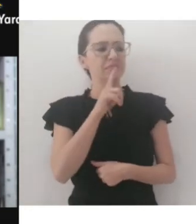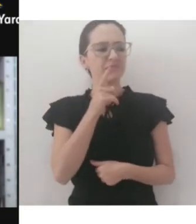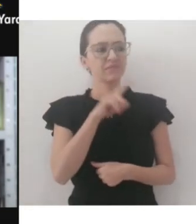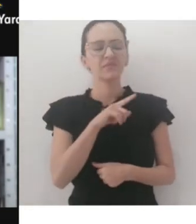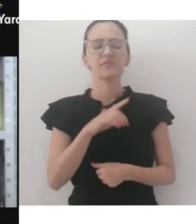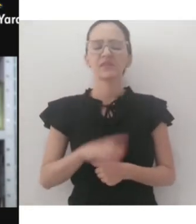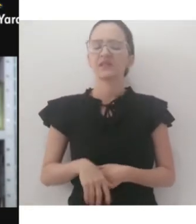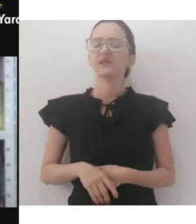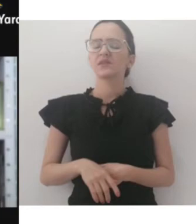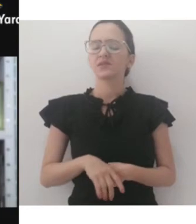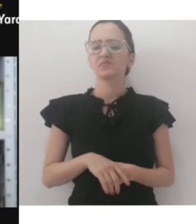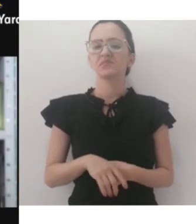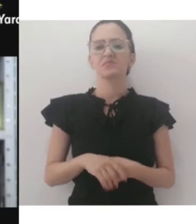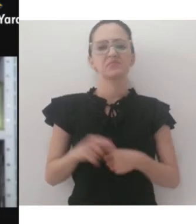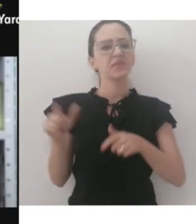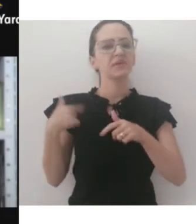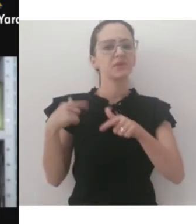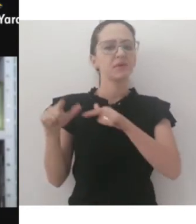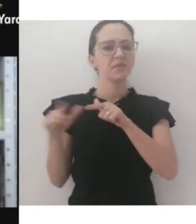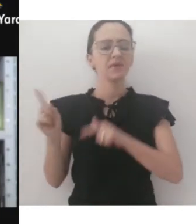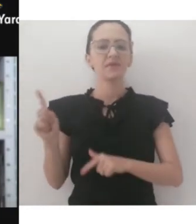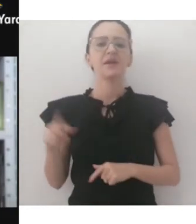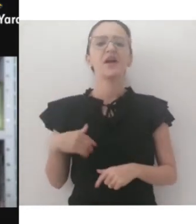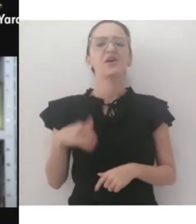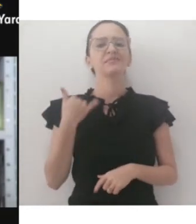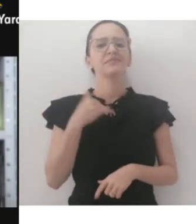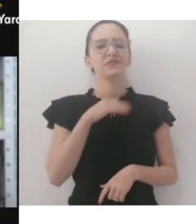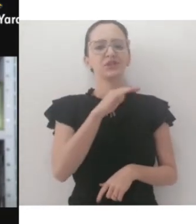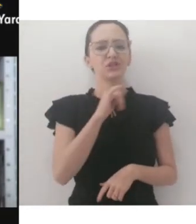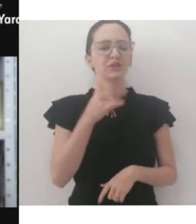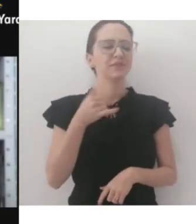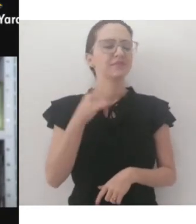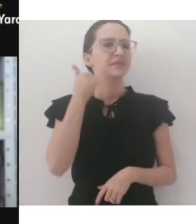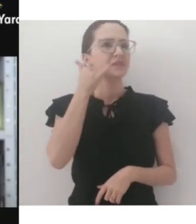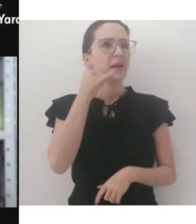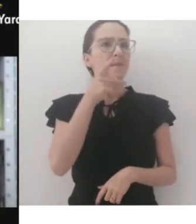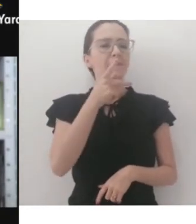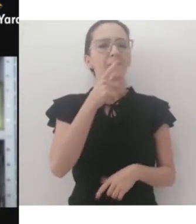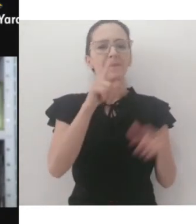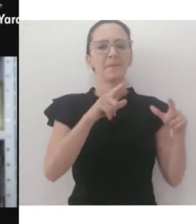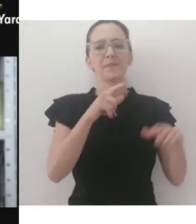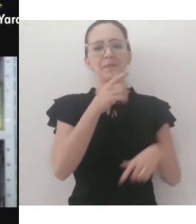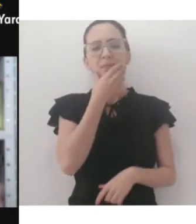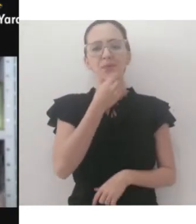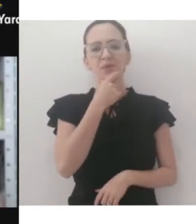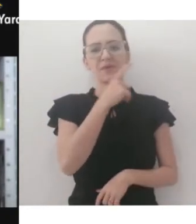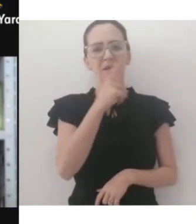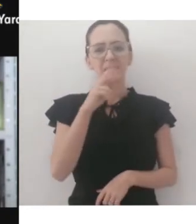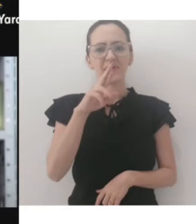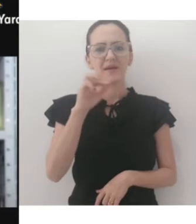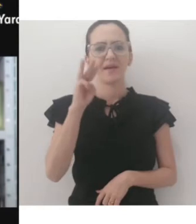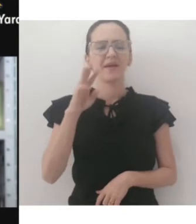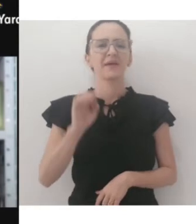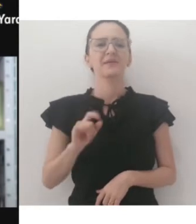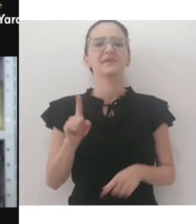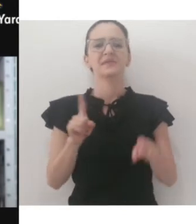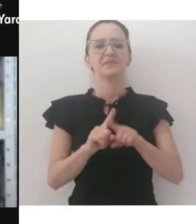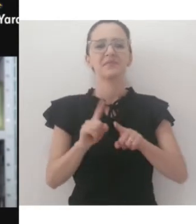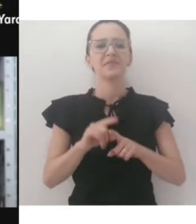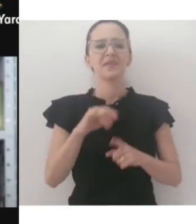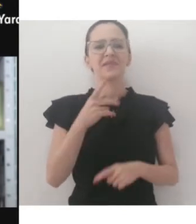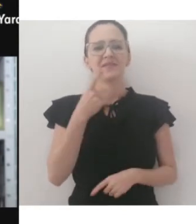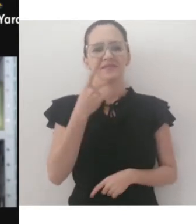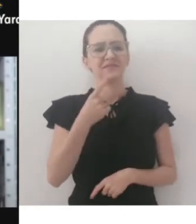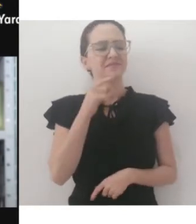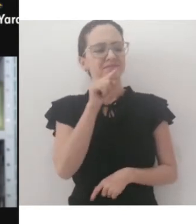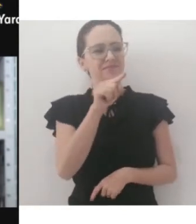foi até aqui, aguenta mais um pouco desempregada, né? E é isso, aí eu liguei pro rapaz da Prime, falei com Luciana, que também dava aula lá, eu disse, por favor,